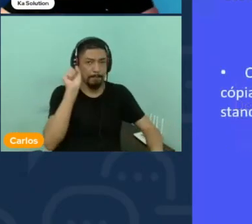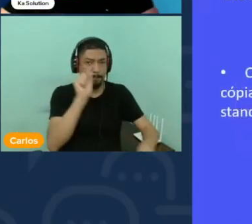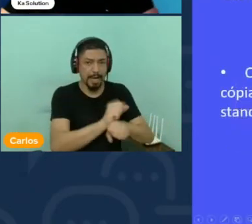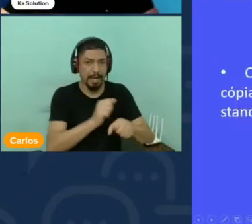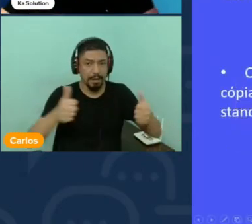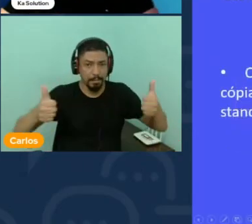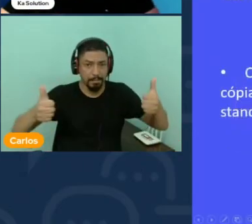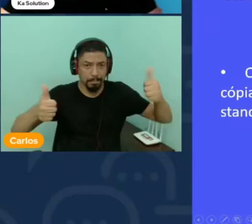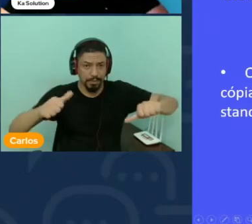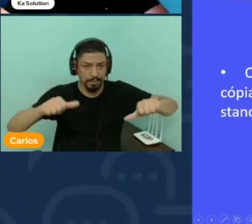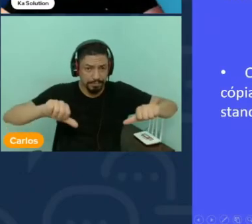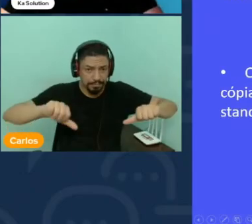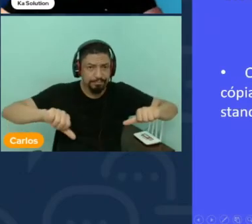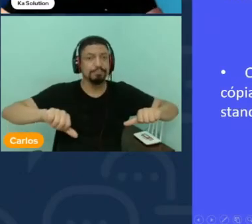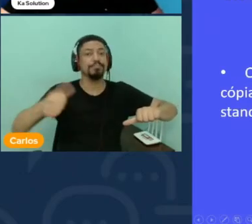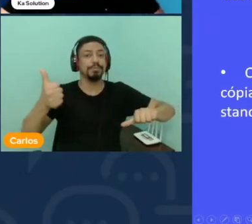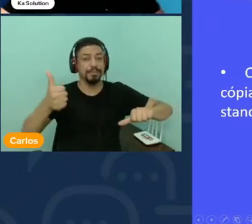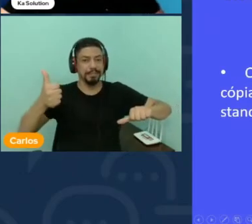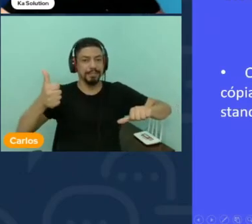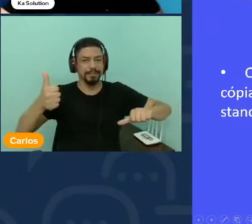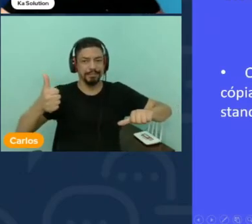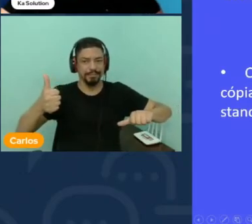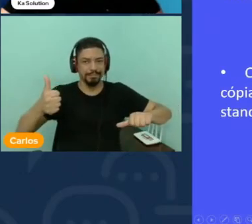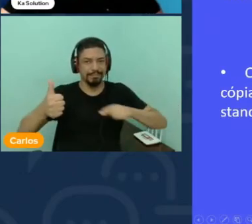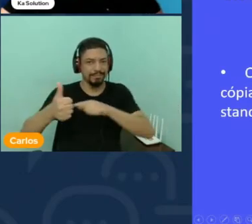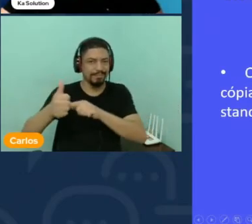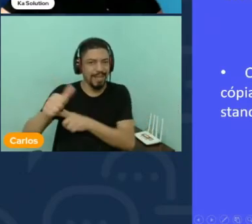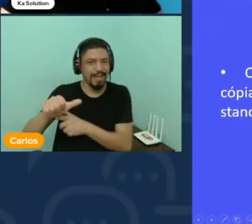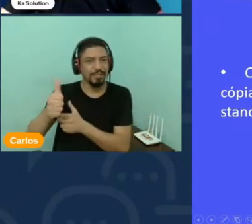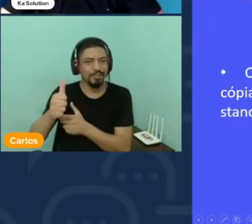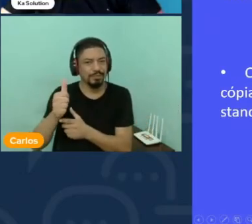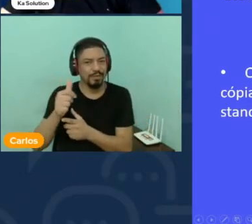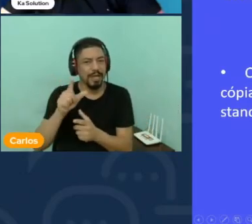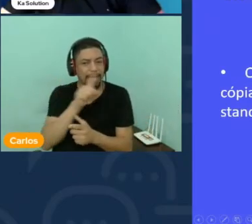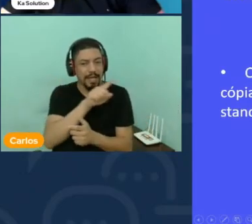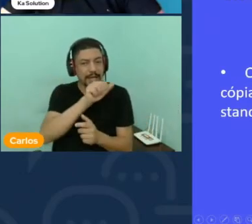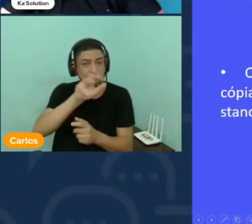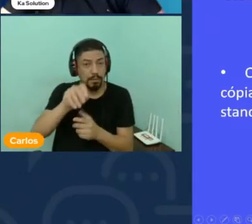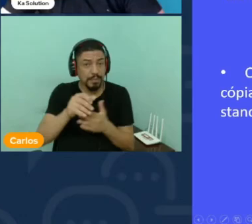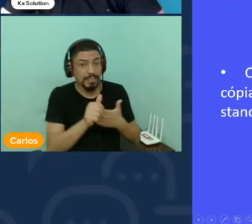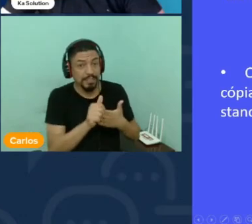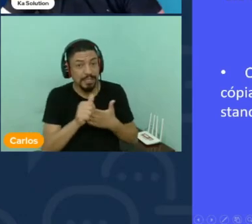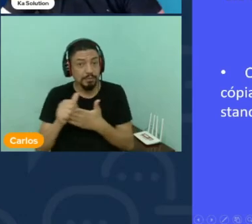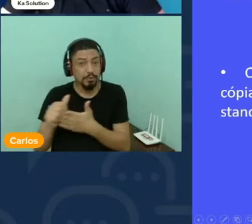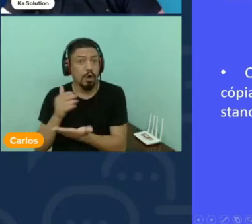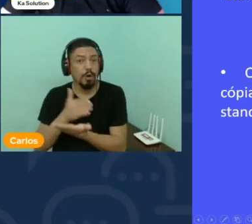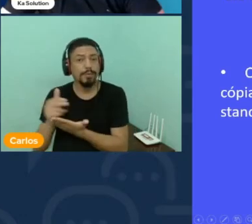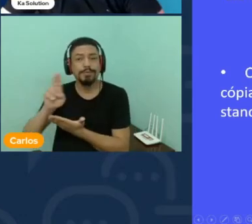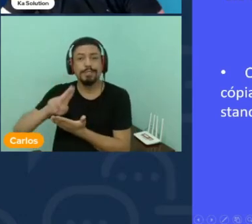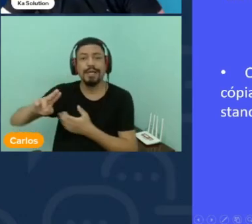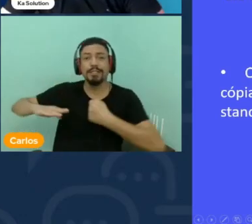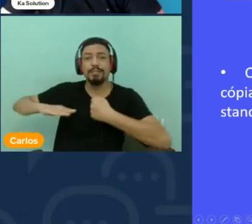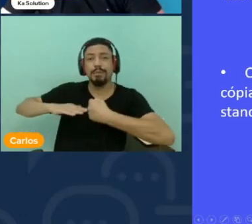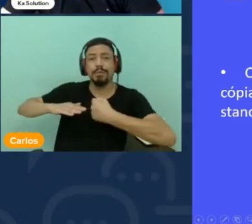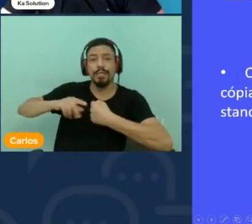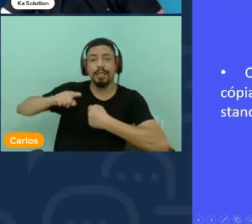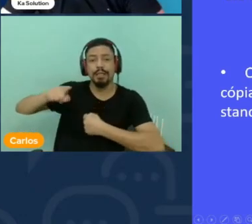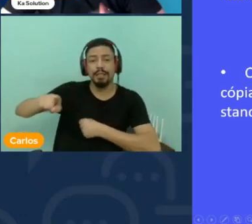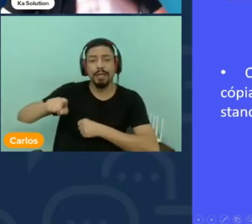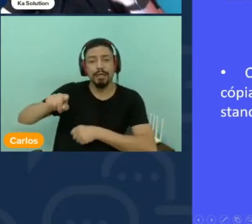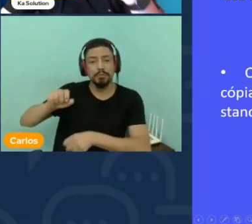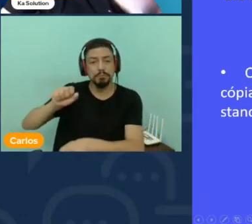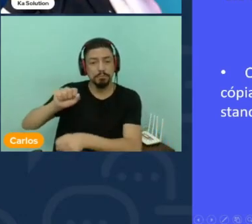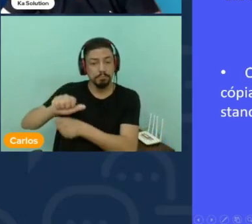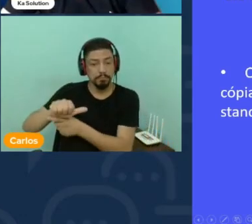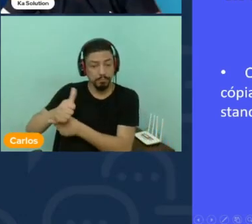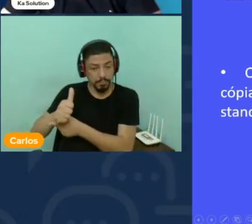principal falha, né, dá algum problema com ele, a AWS passa a utilizar o meu banco de dados em standby